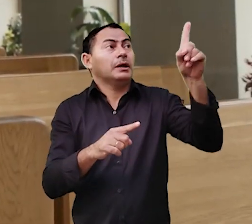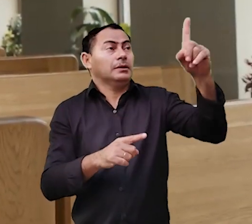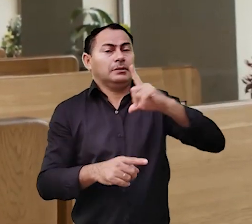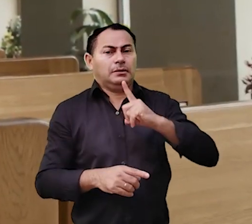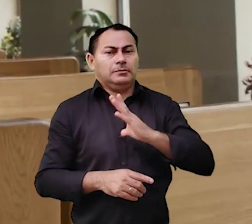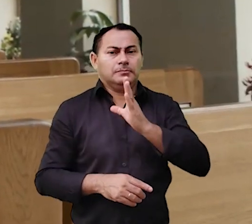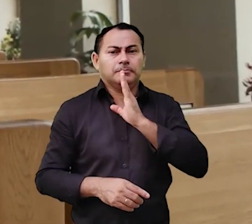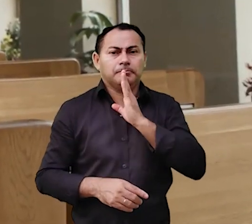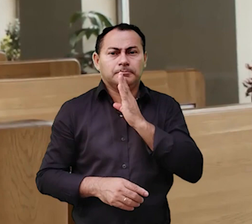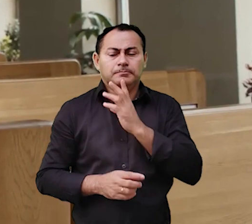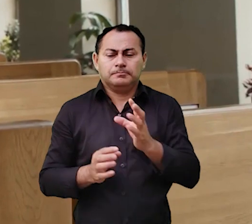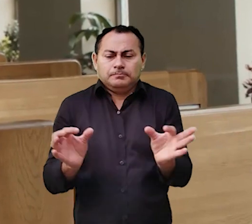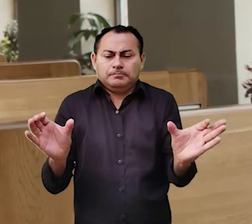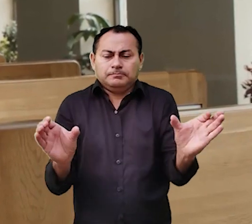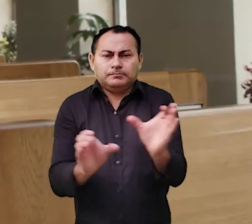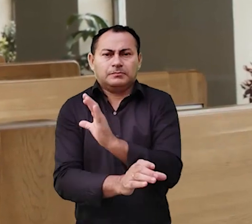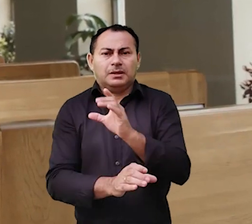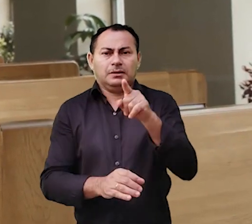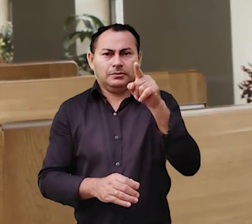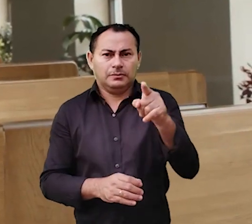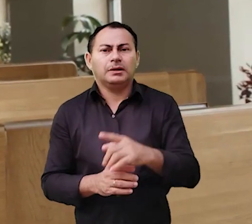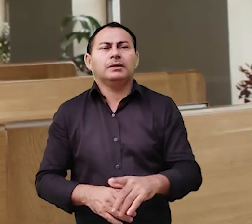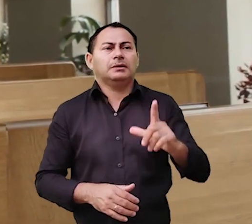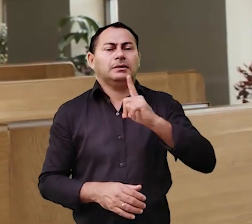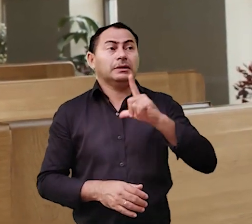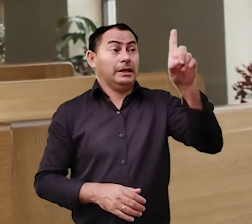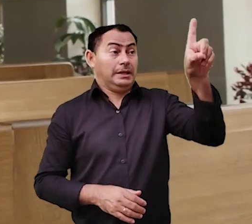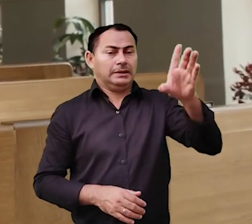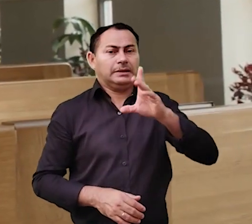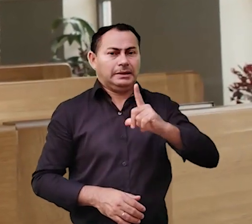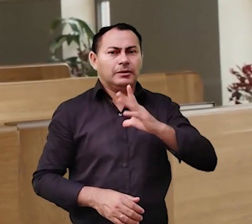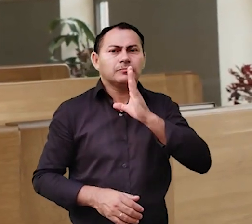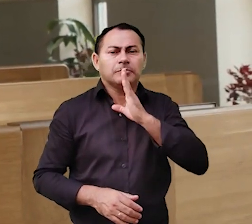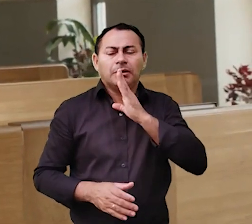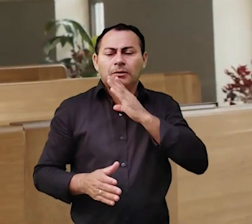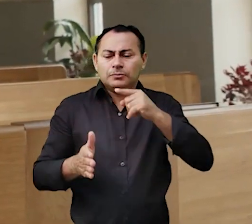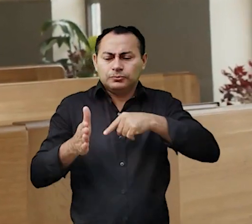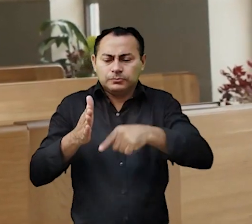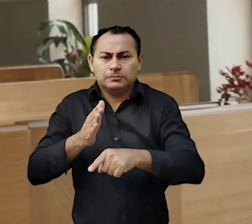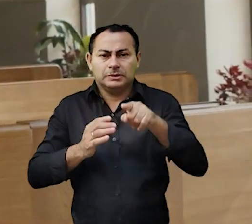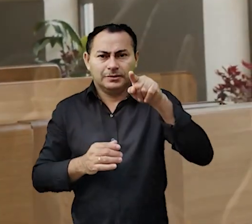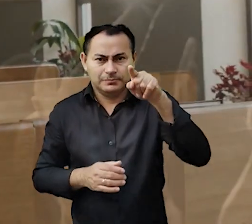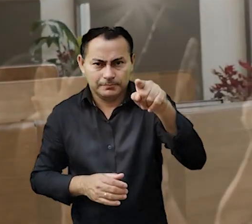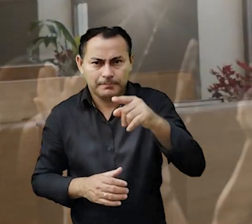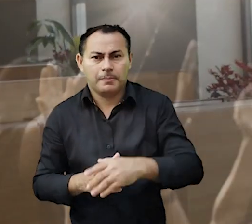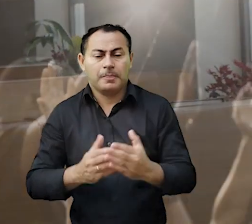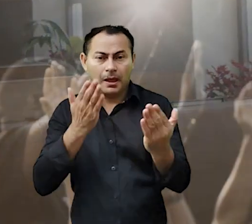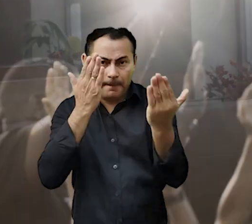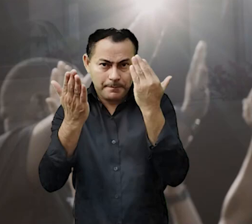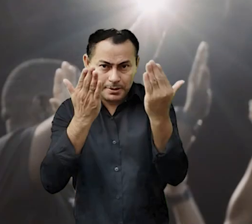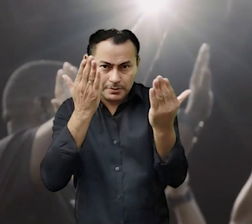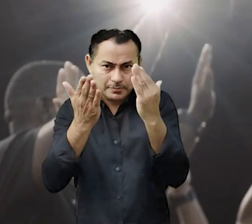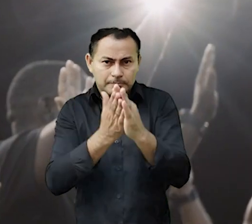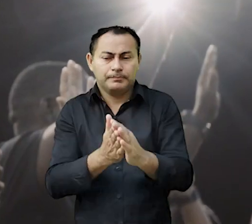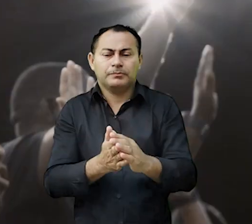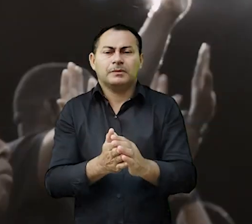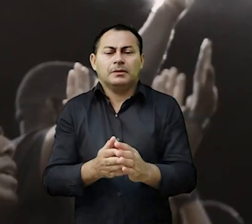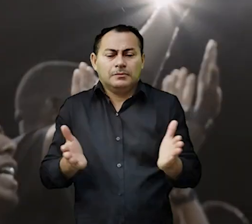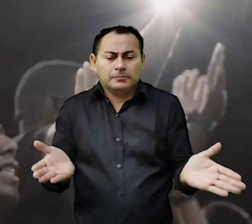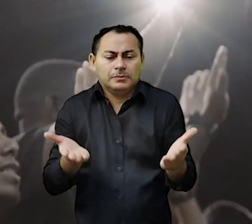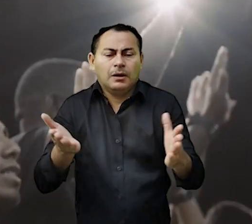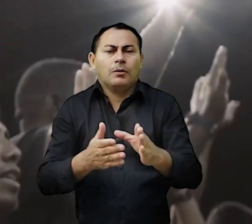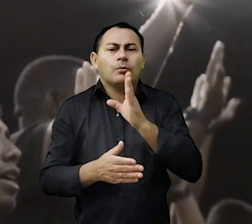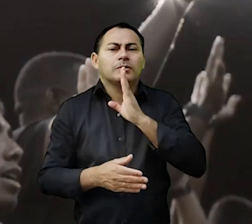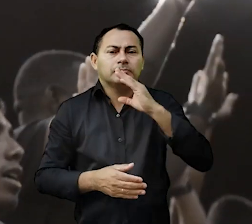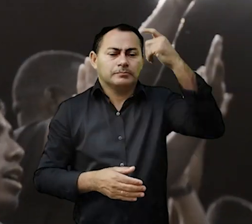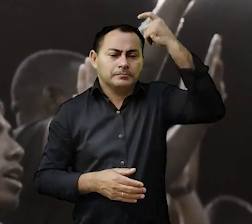ele possui um conhecimento completo de você. Ele tem um conhecimento ilimitado sobre você. A psicologia estimula